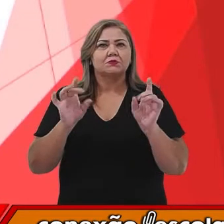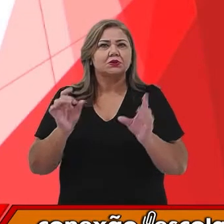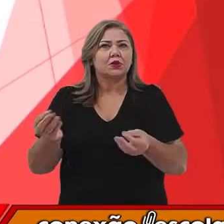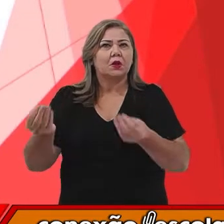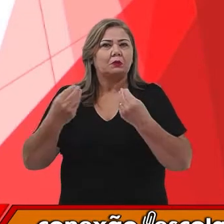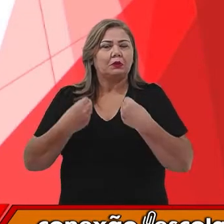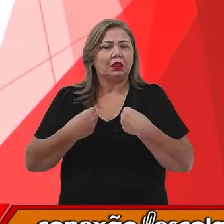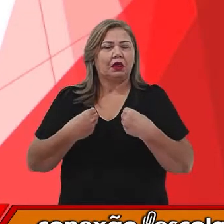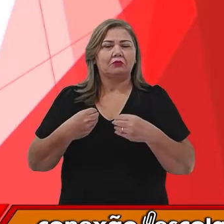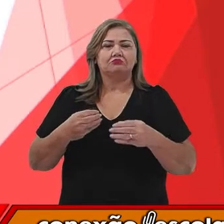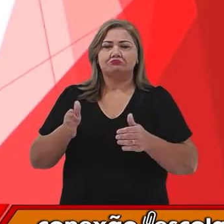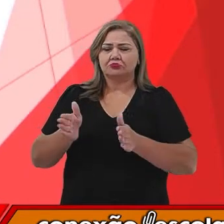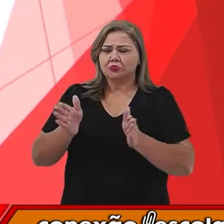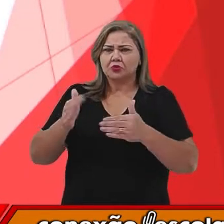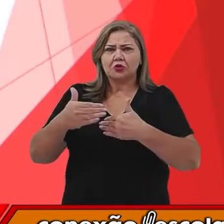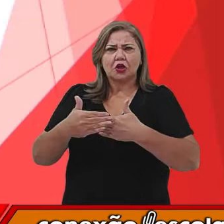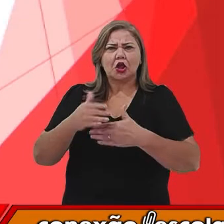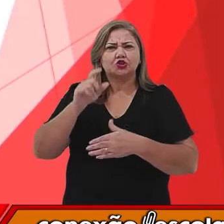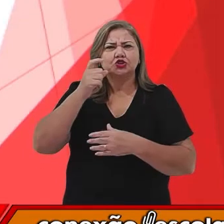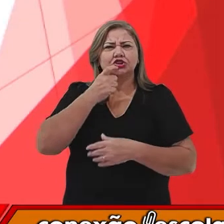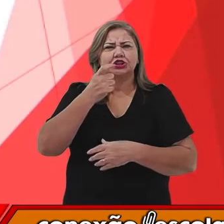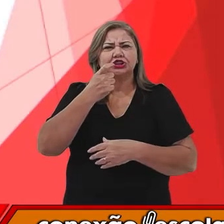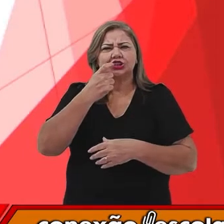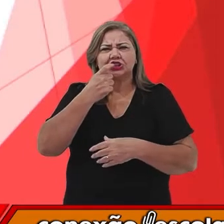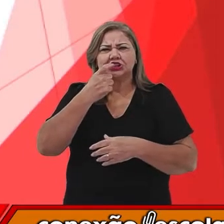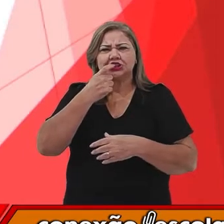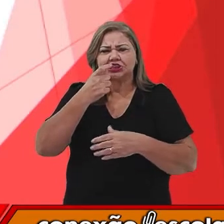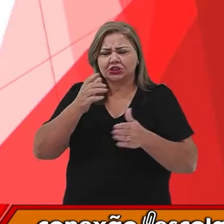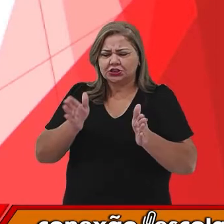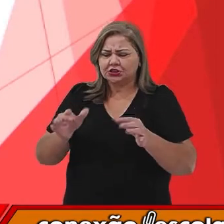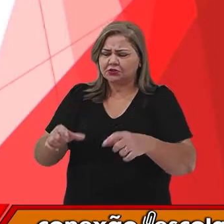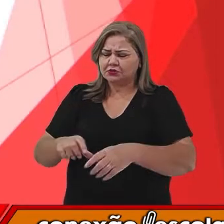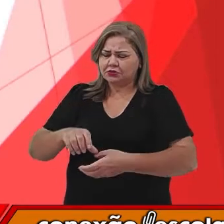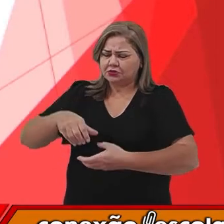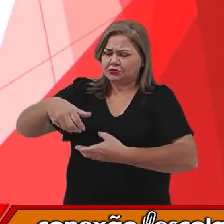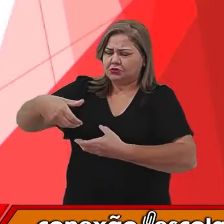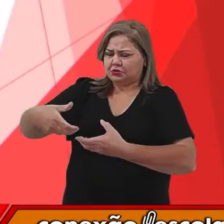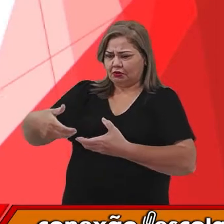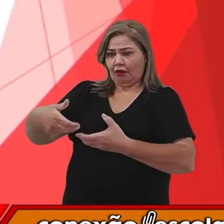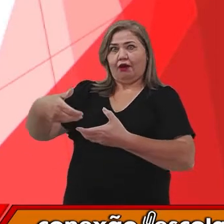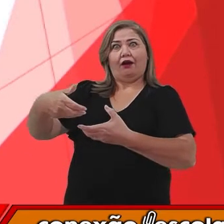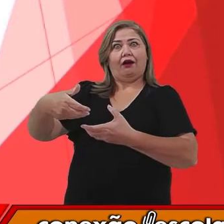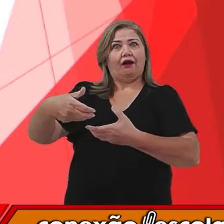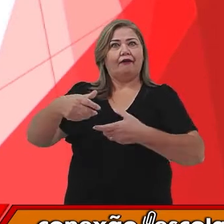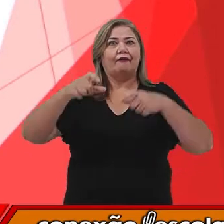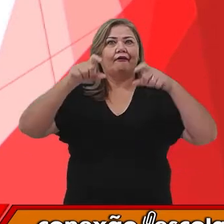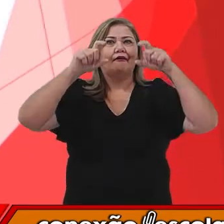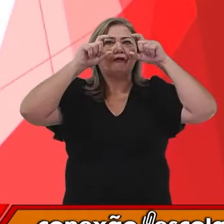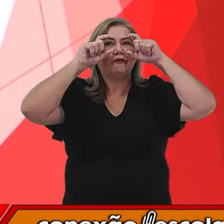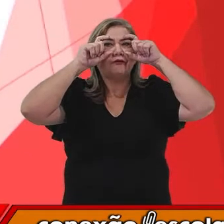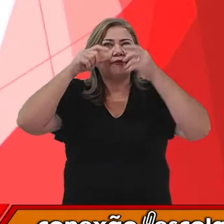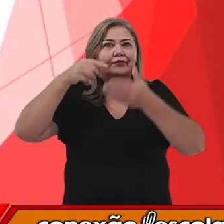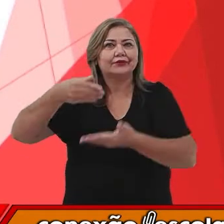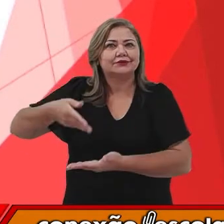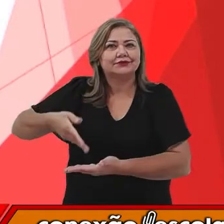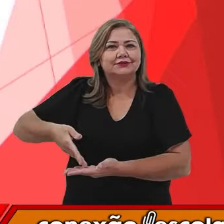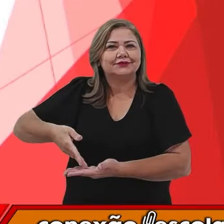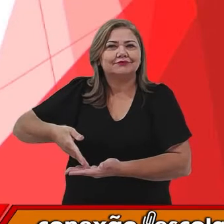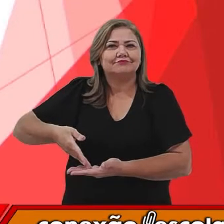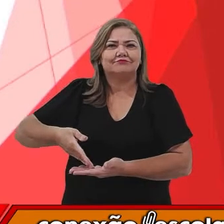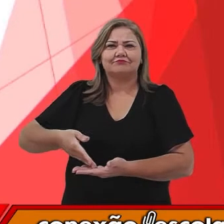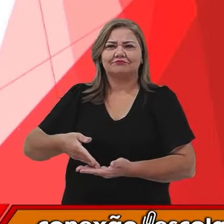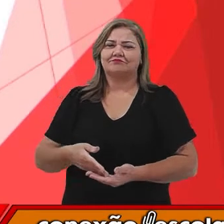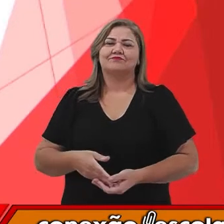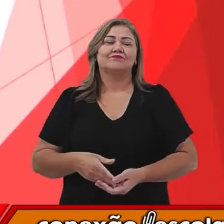me deu uma caixa plástica. Abri e o que havia lá dentro? Óculos. Estes óculos